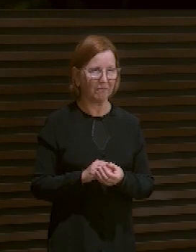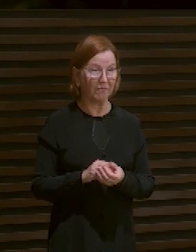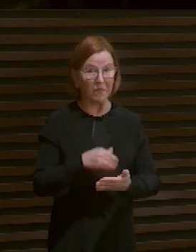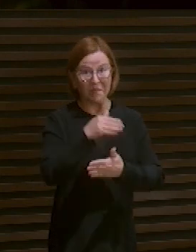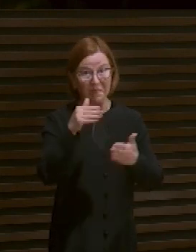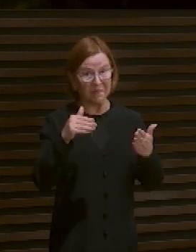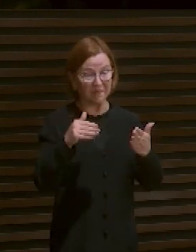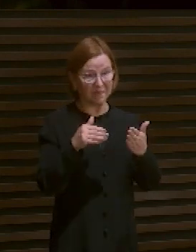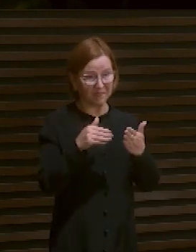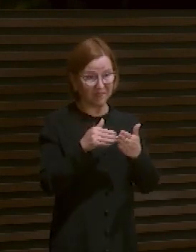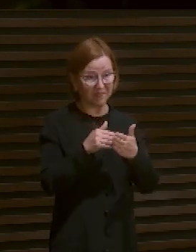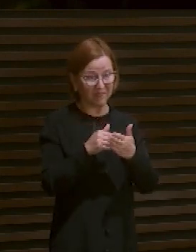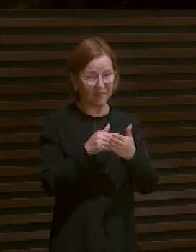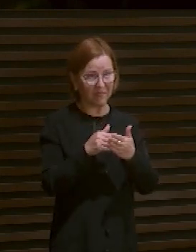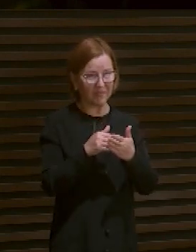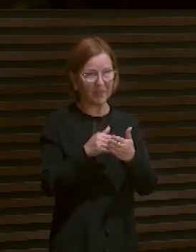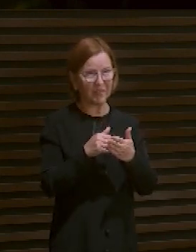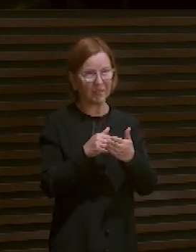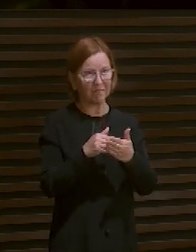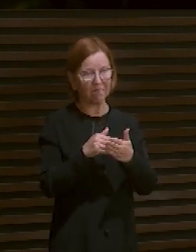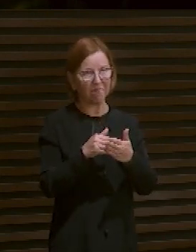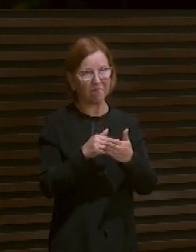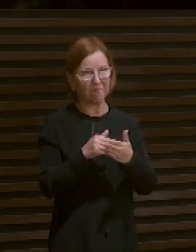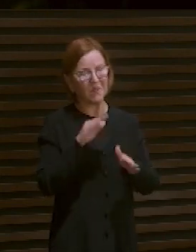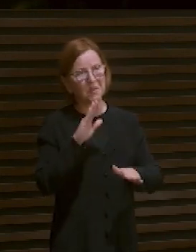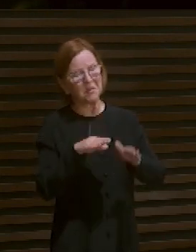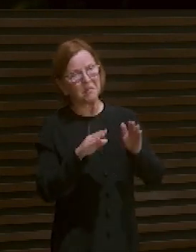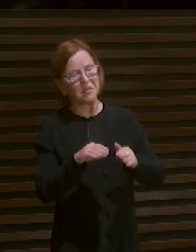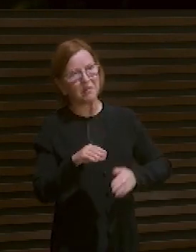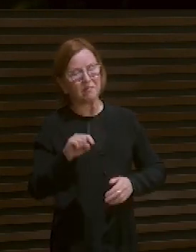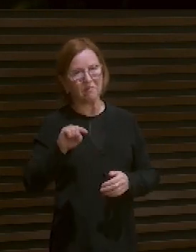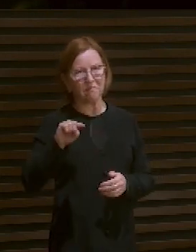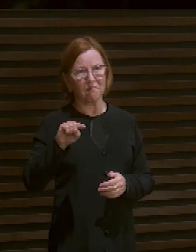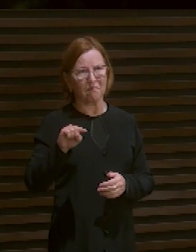inteira, nós só viemos ter aí por volta de